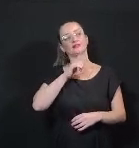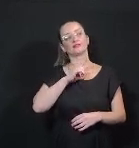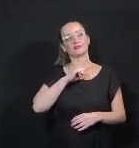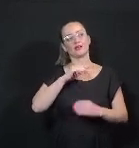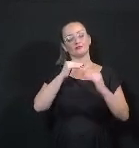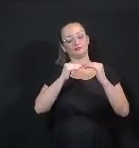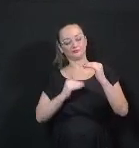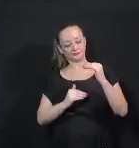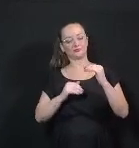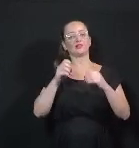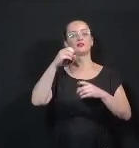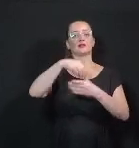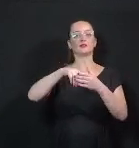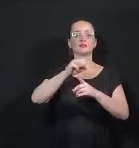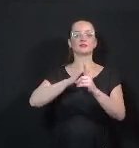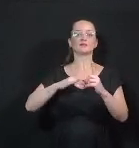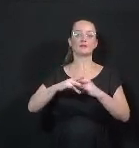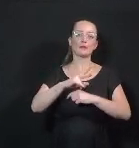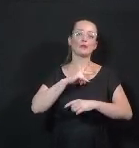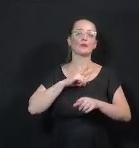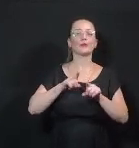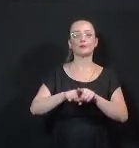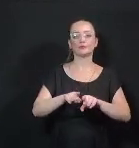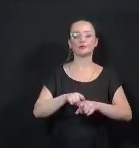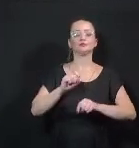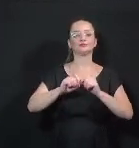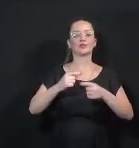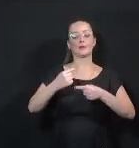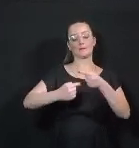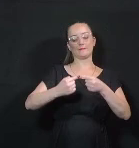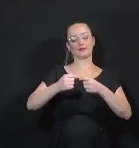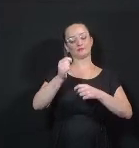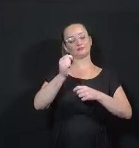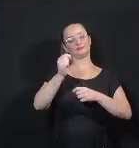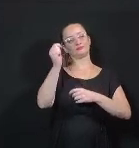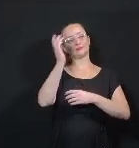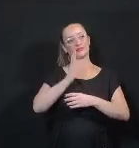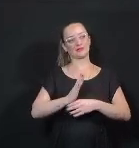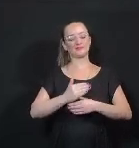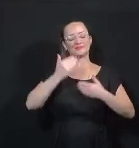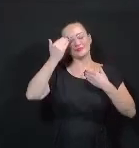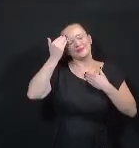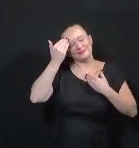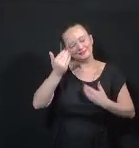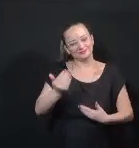sociedade e, particularmente, na política brasileira. Muito obrigada.